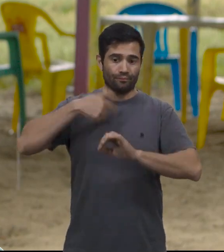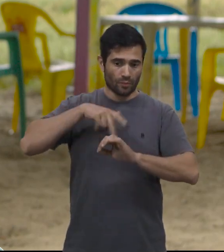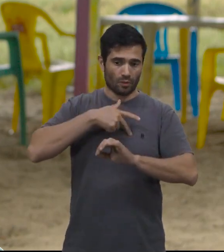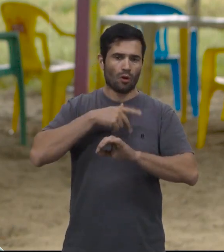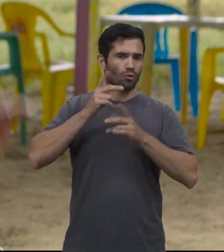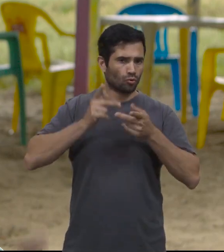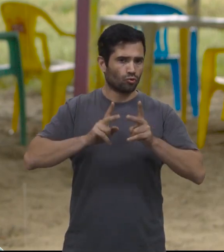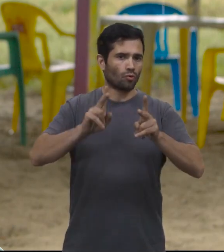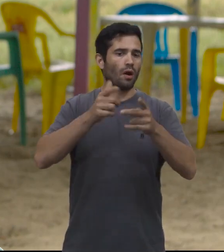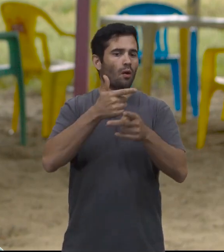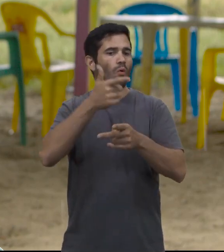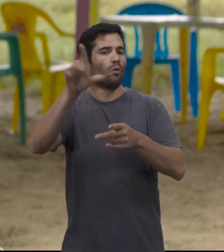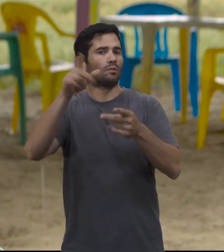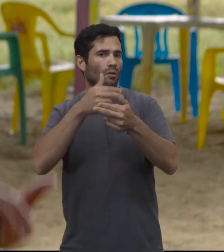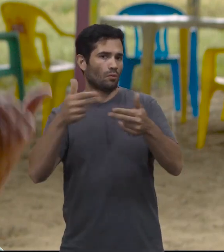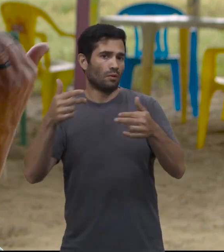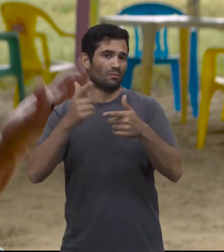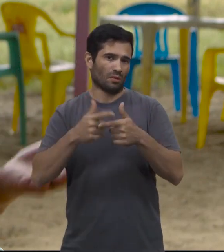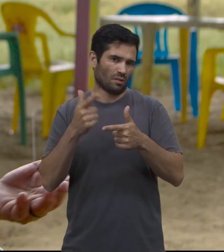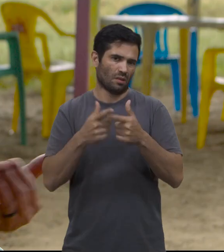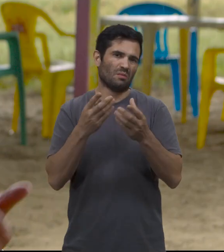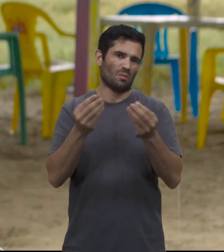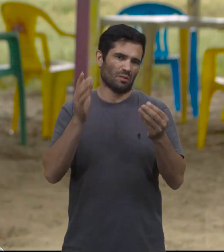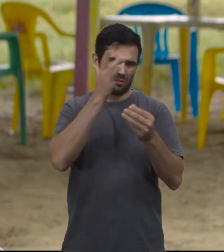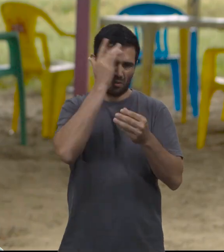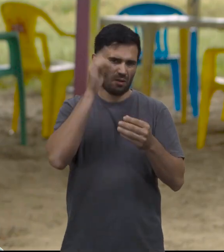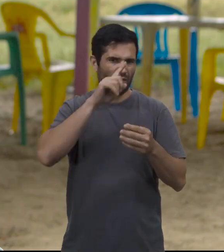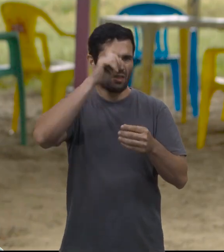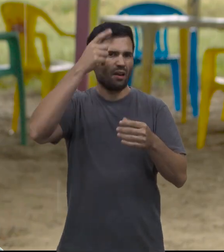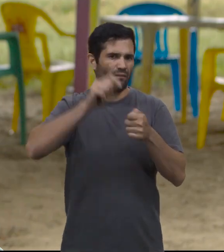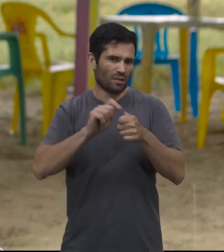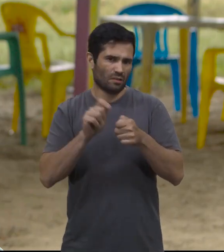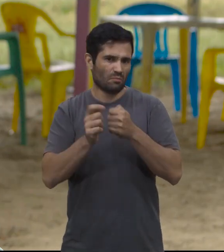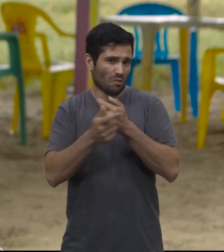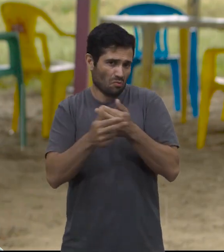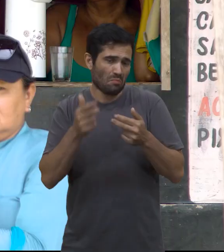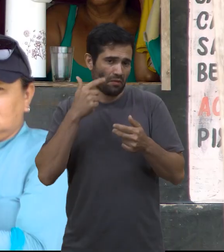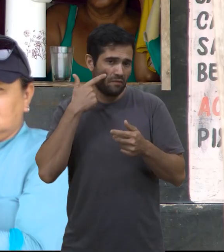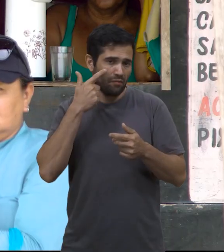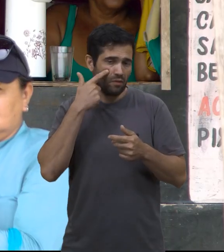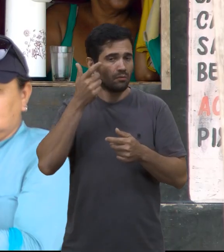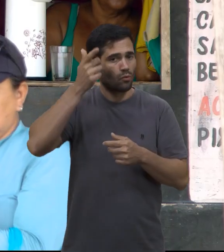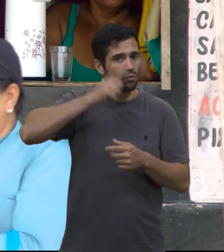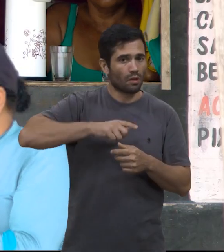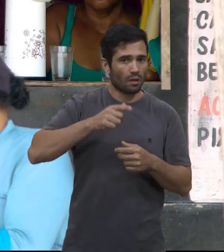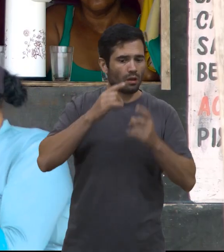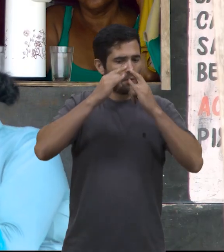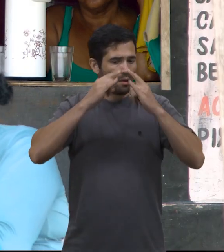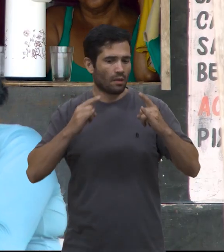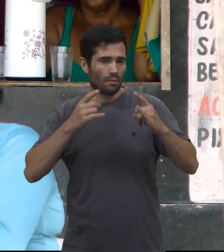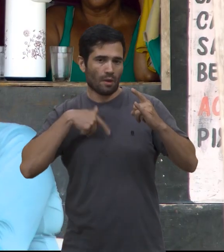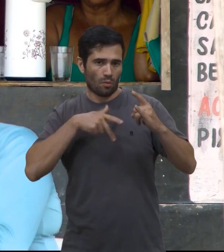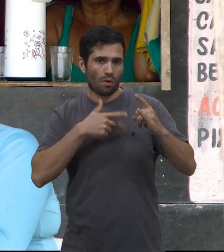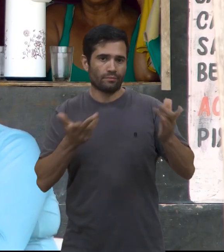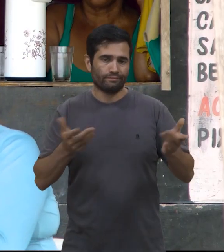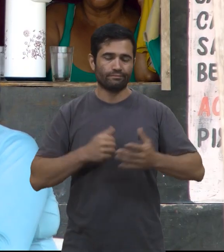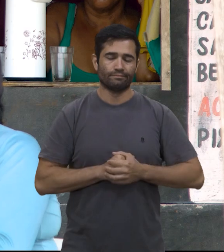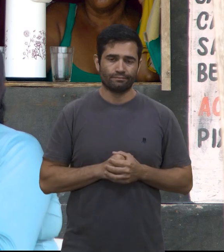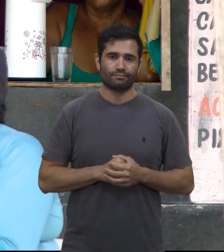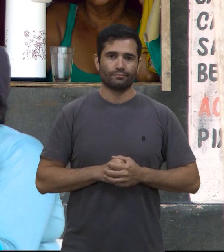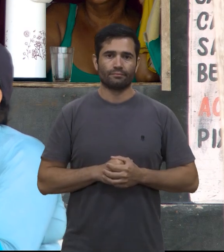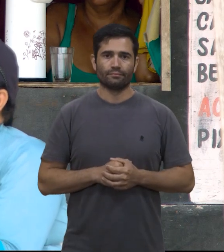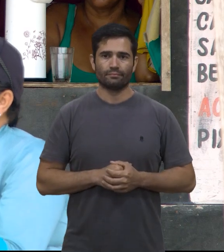continuar outras coisas, porque muita gente vai inventar de fazer alguma coisinha para ver se dá certo. Vamos botar uma barraquinha para